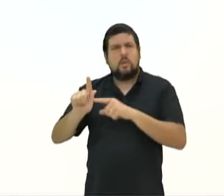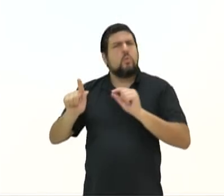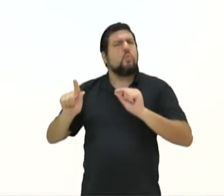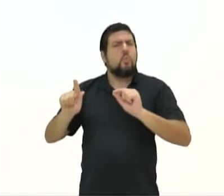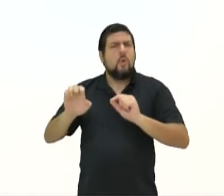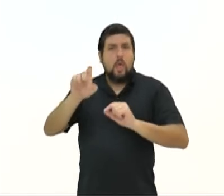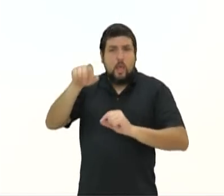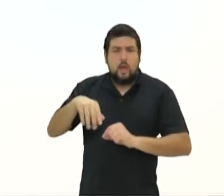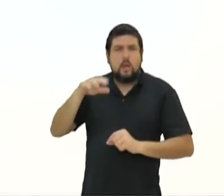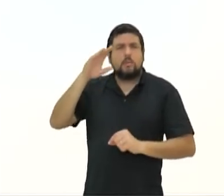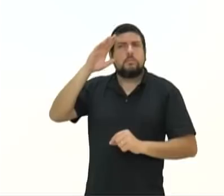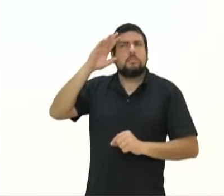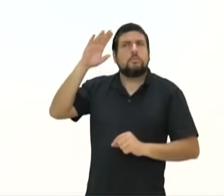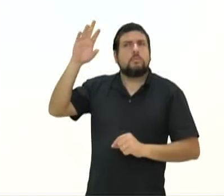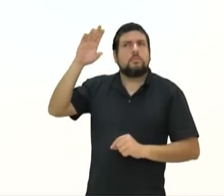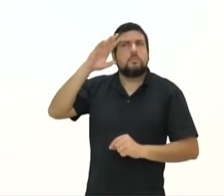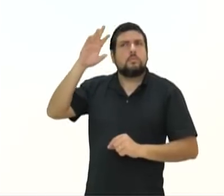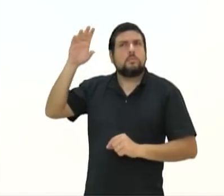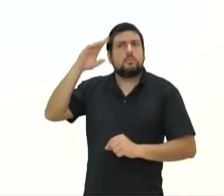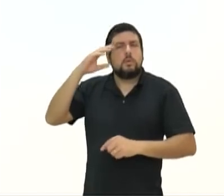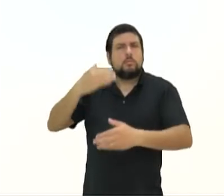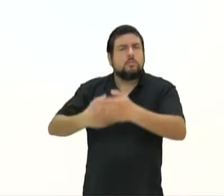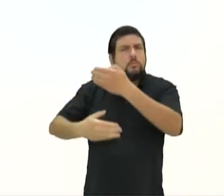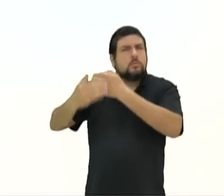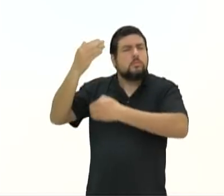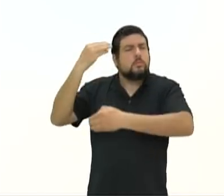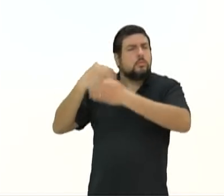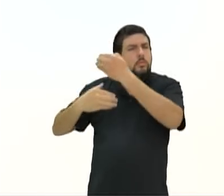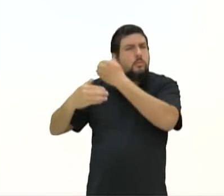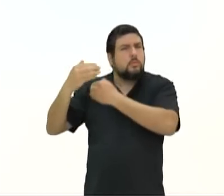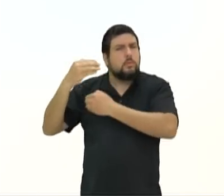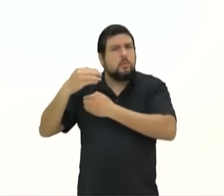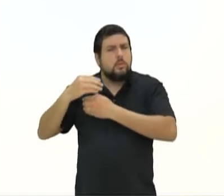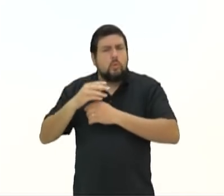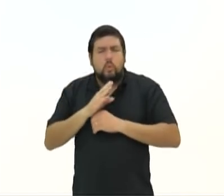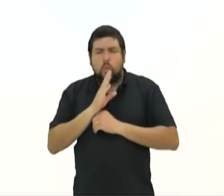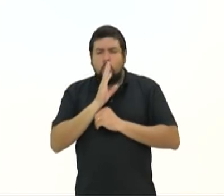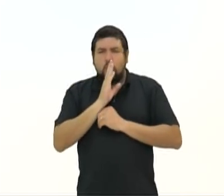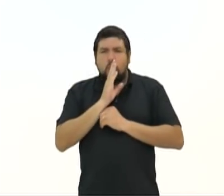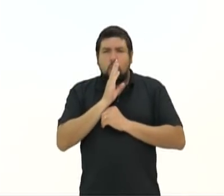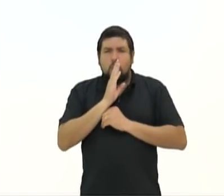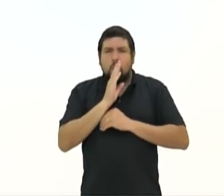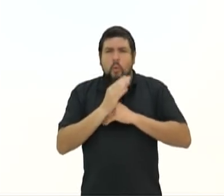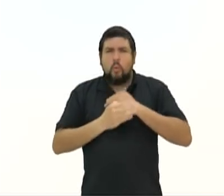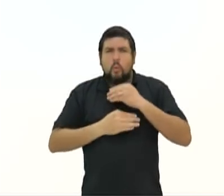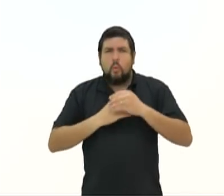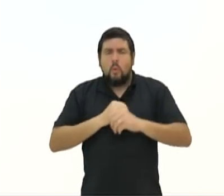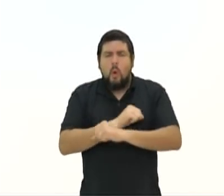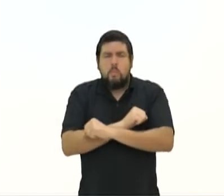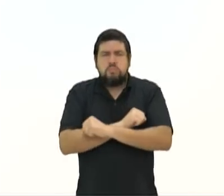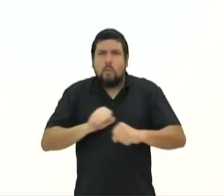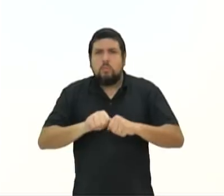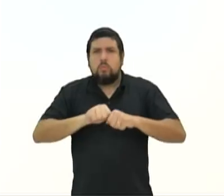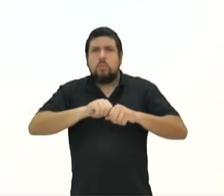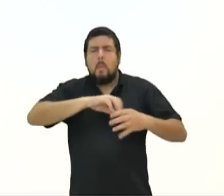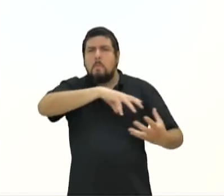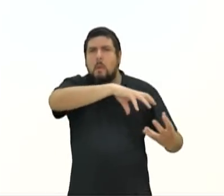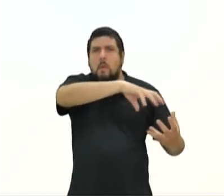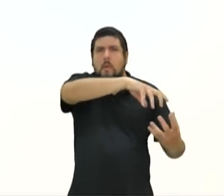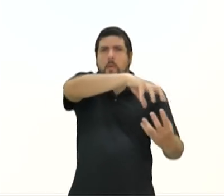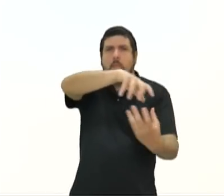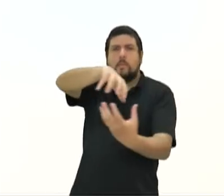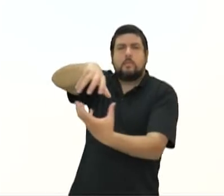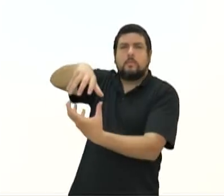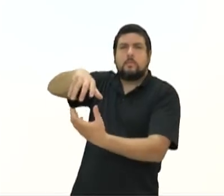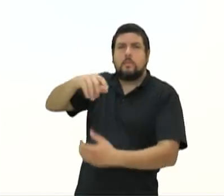surgiu a partir de uma grande explosão. Se você olhar aqui na tela, tem um gifzinho que te mostra como aconteceu essa